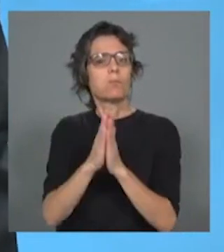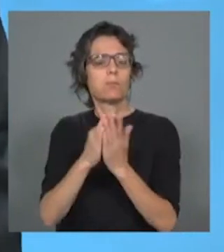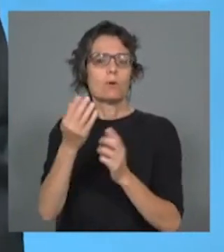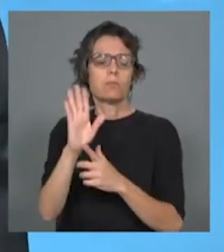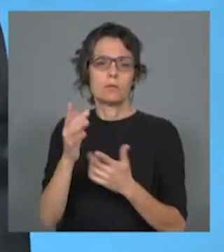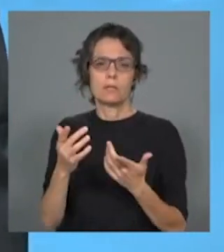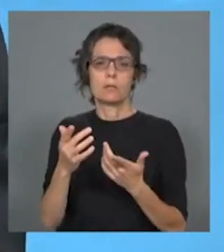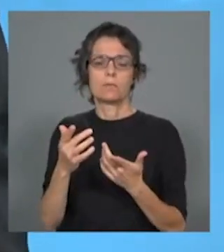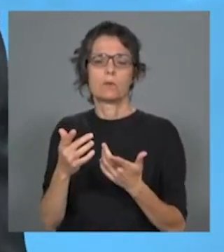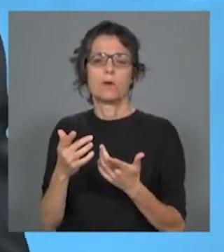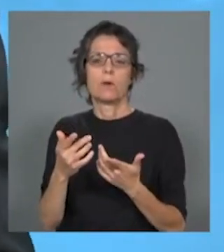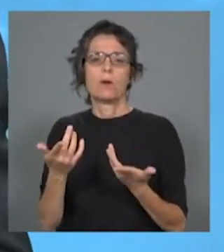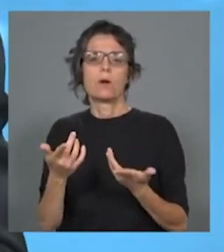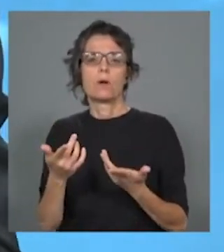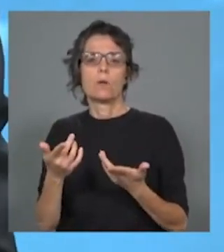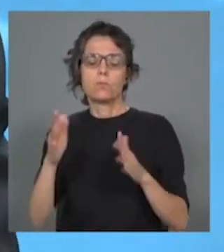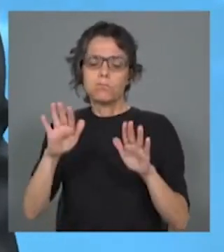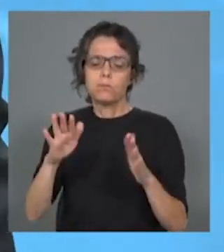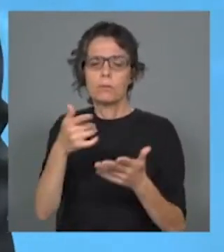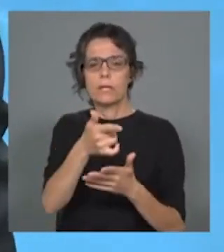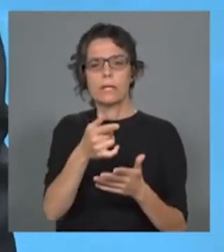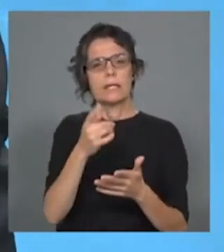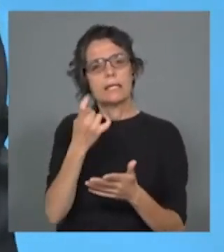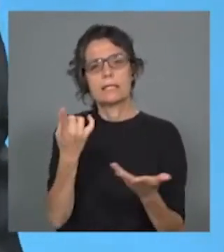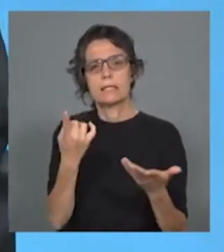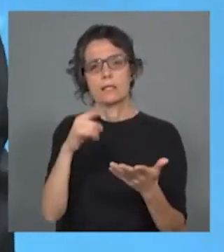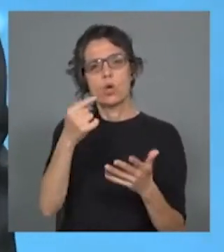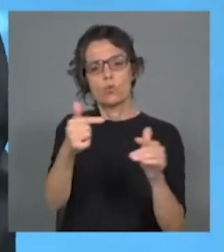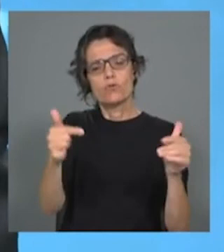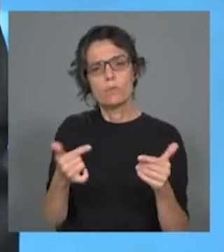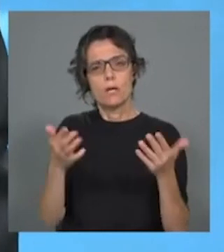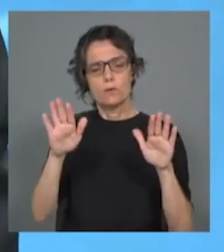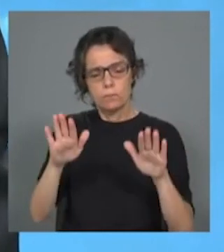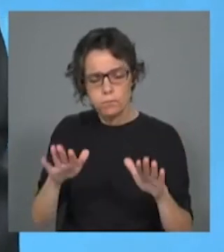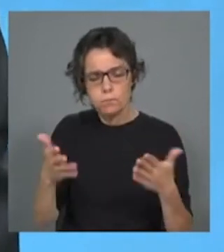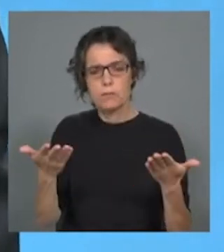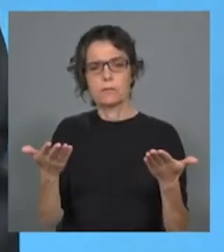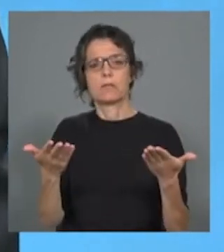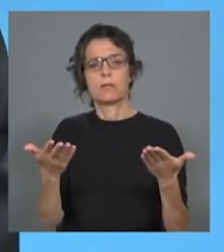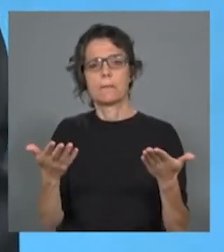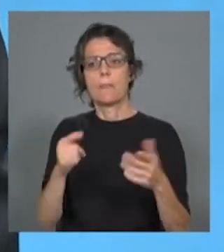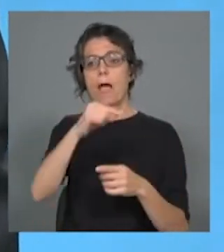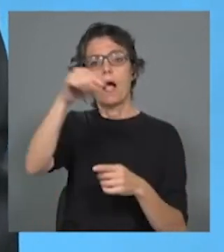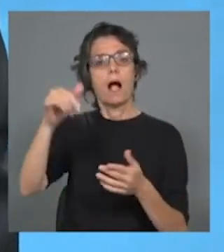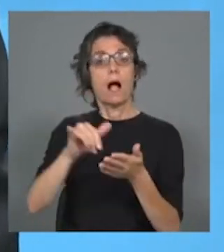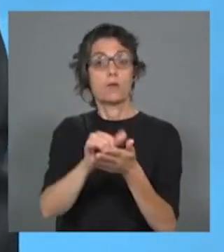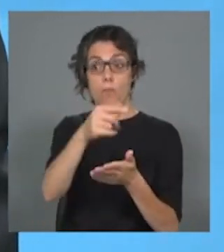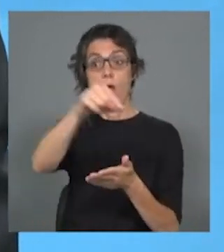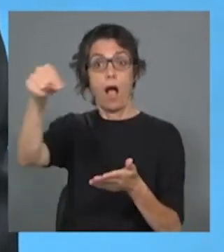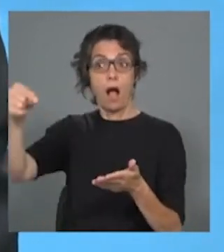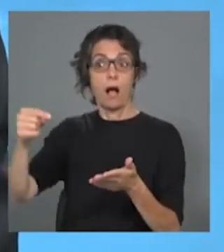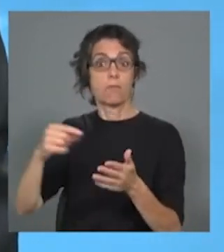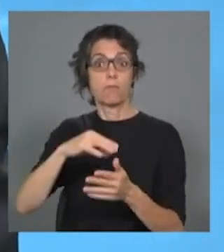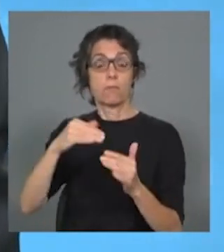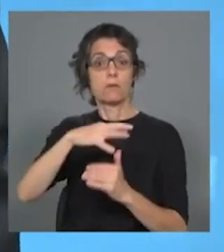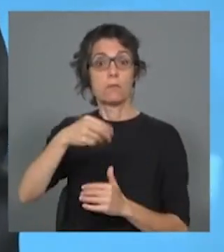por exemplo, era preciso haver espaço para poderem fazer as suas prostrações e em muitos aeroportos isso existe, um